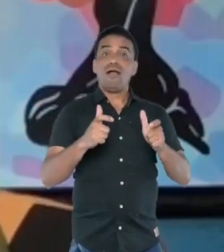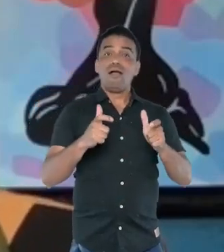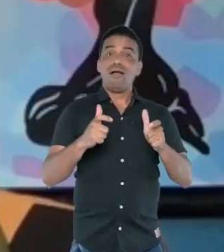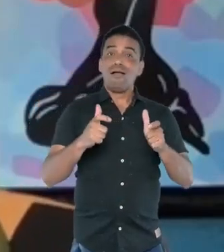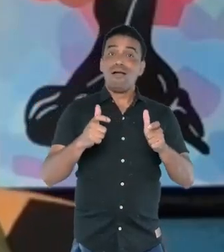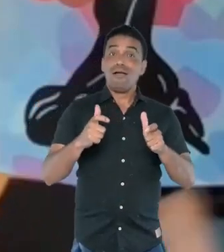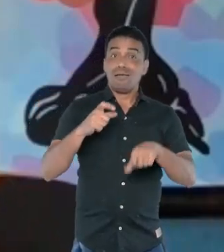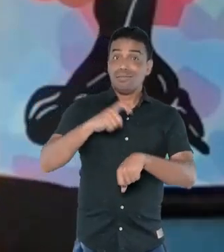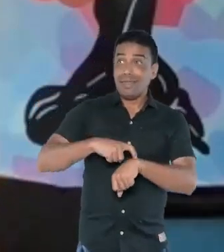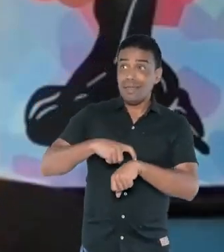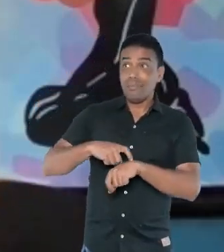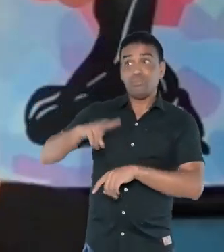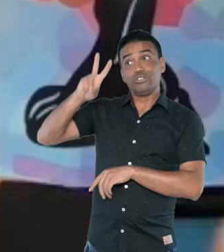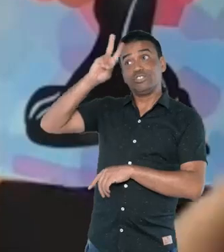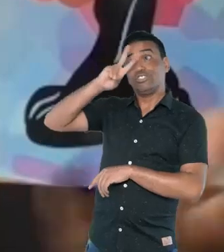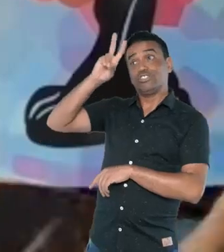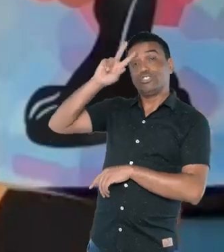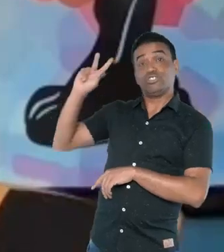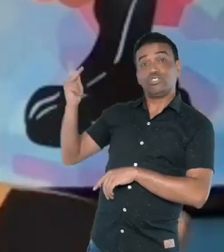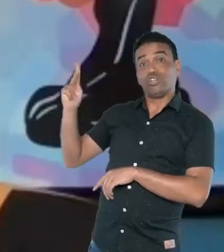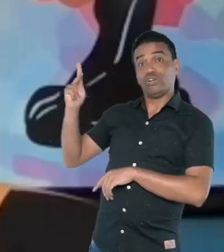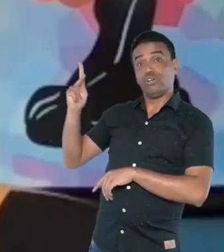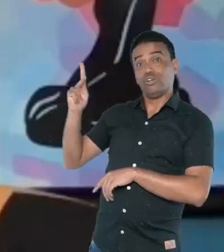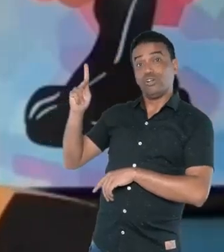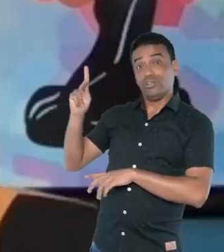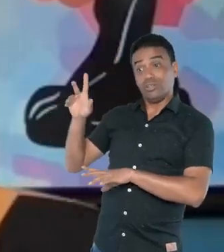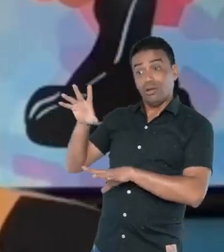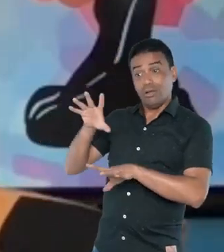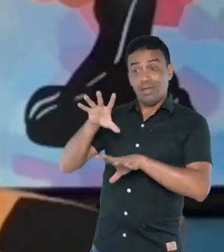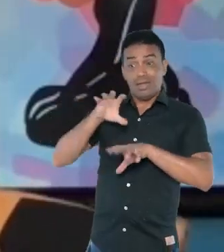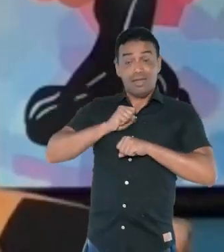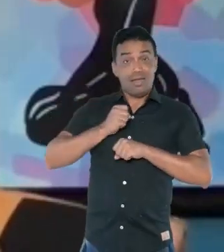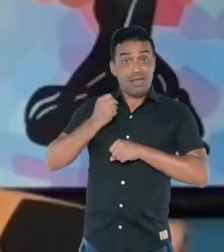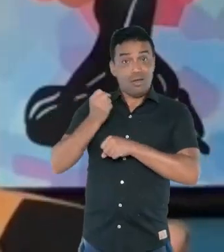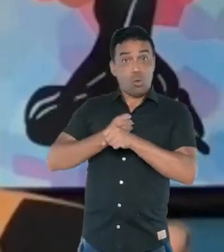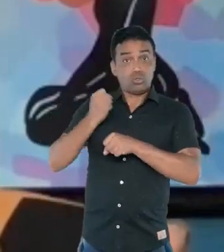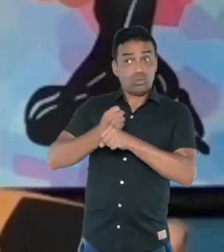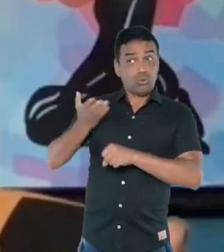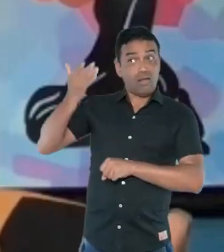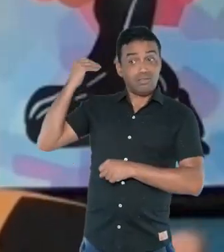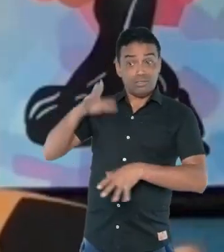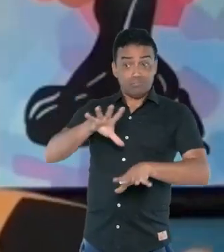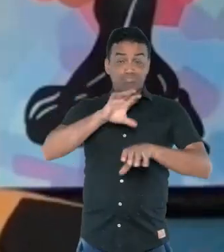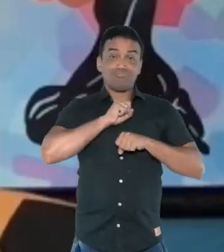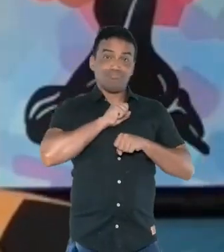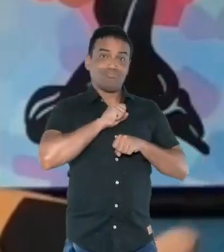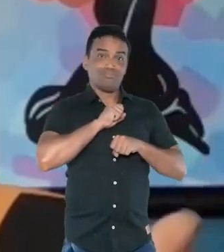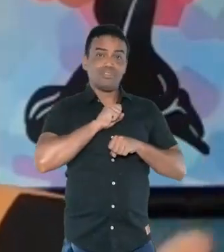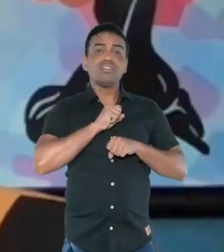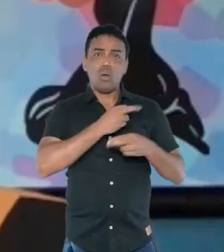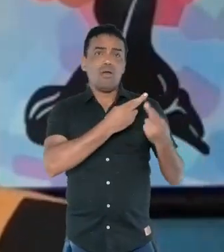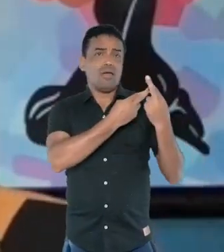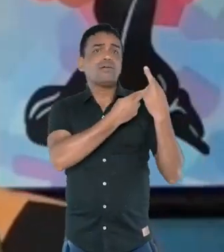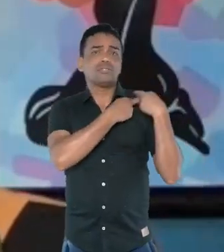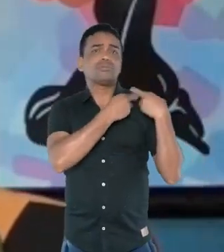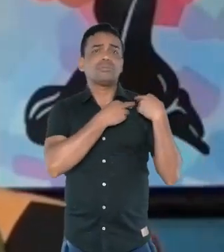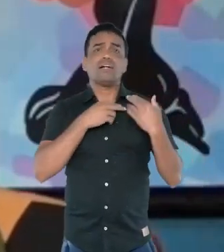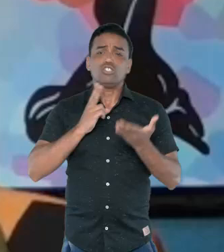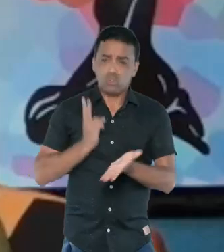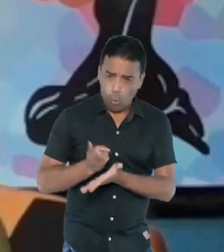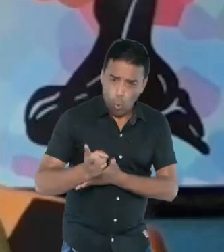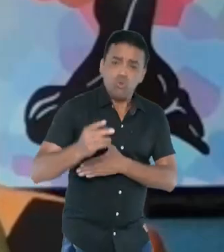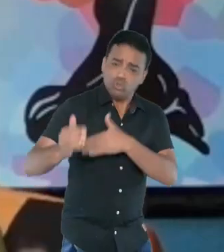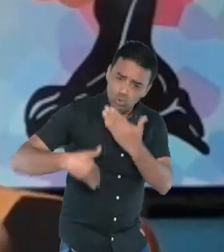história agora, em que a gente recebeu aquilo que foi construído antes de nós, a gente tem o nosso papel de honrar esse